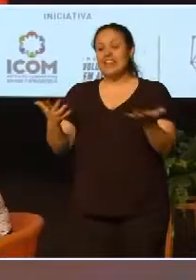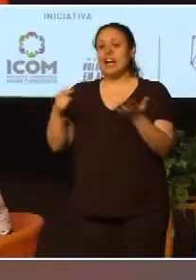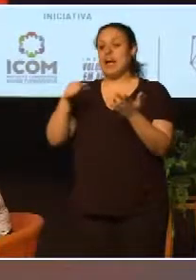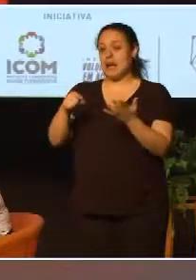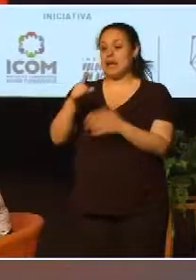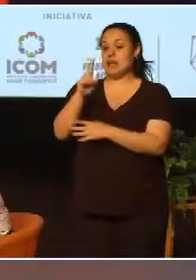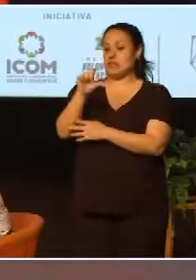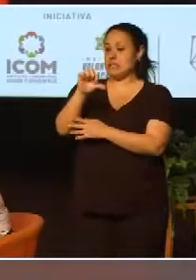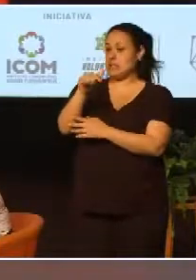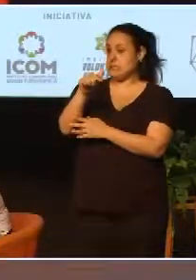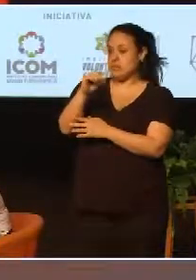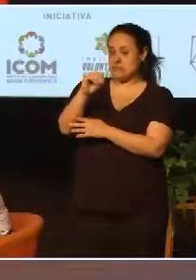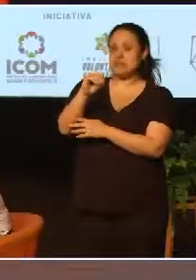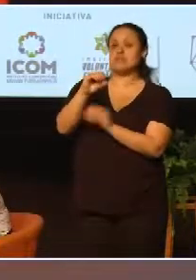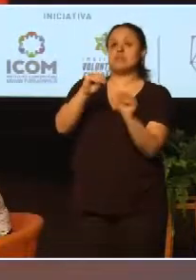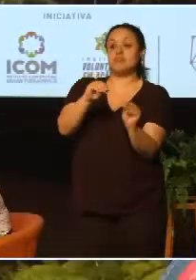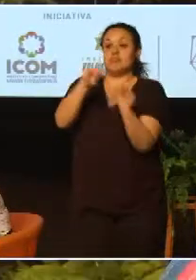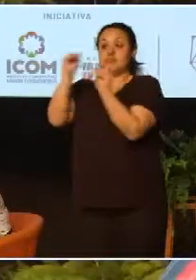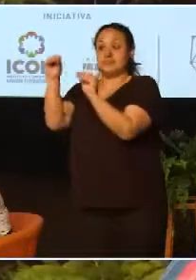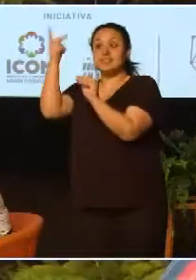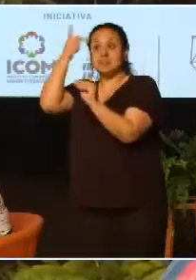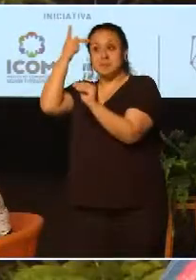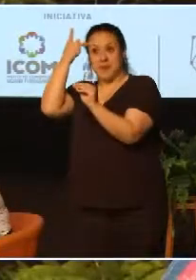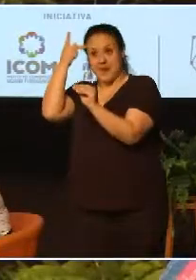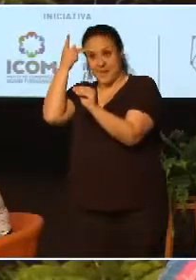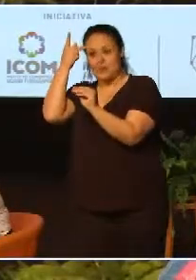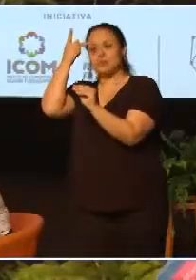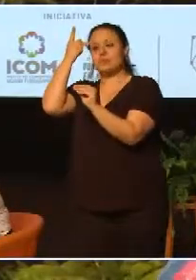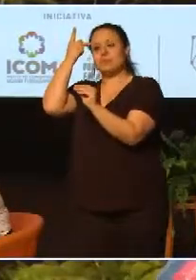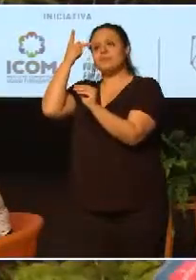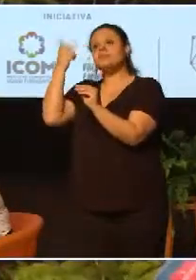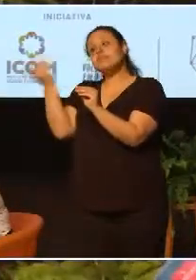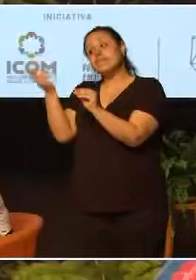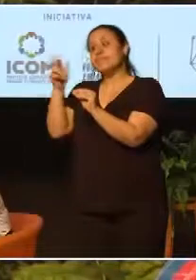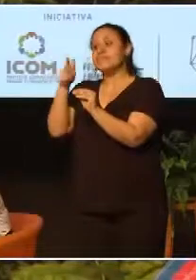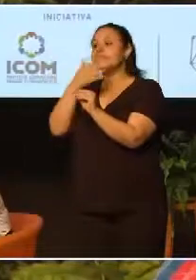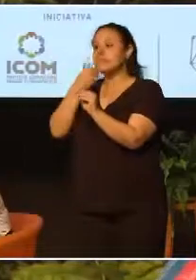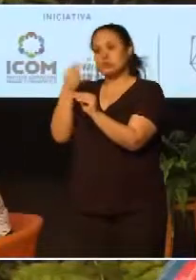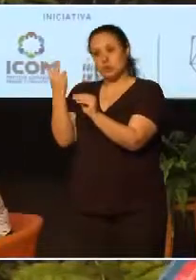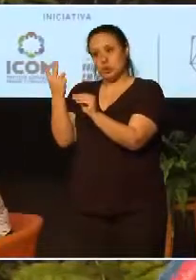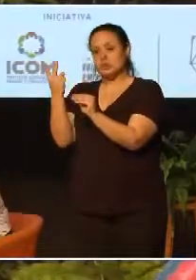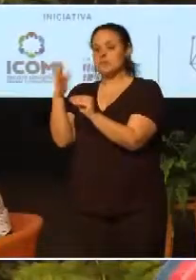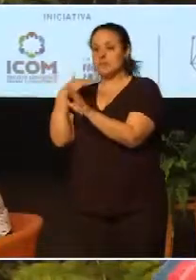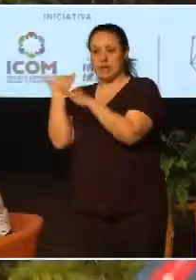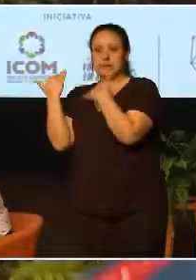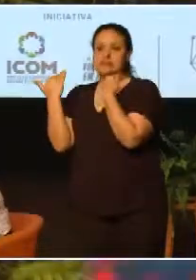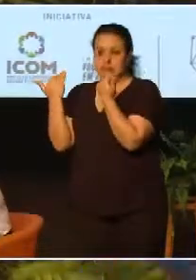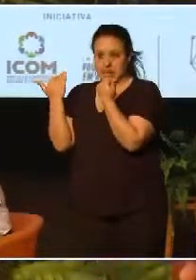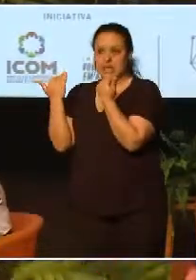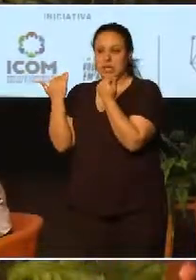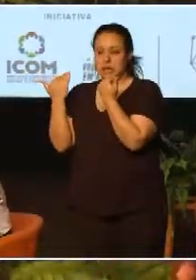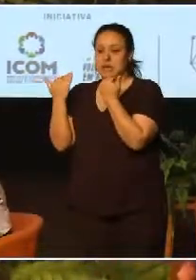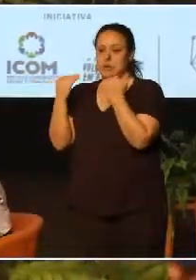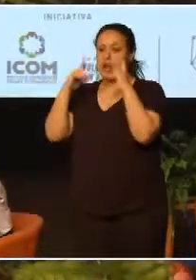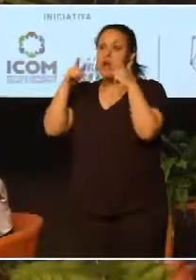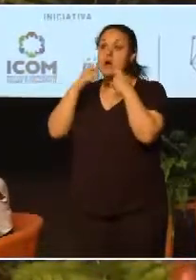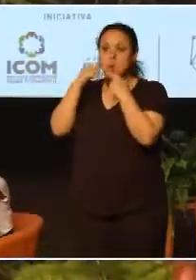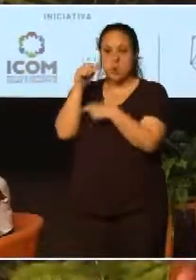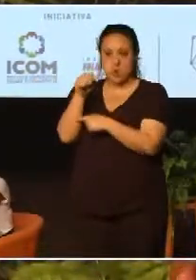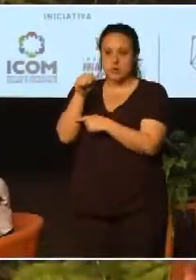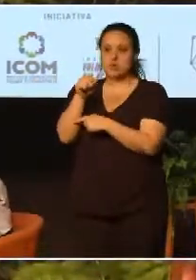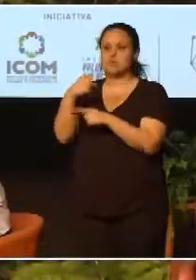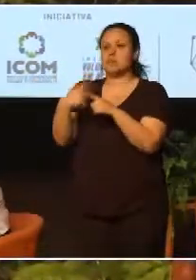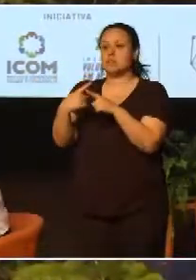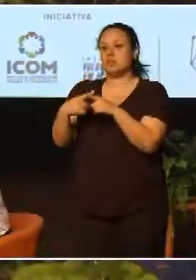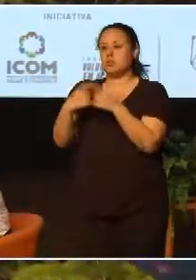1970. Meu pai e minha mãe, 2 irmãos meus faleceram lá em Alagoas mesmo, de questões de seca, vida precária,